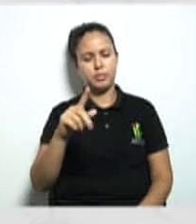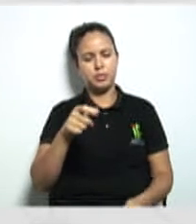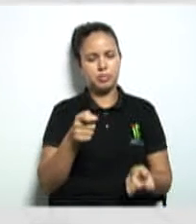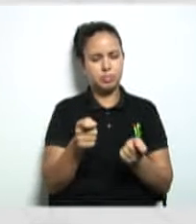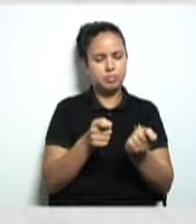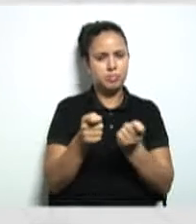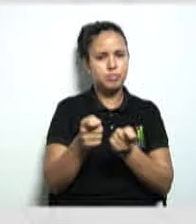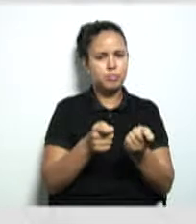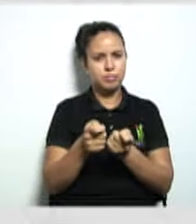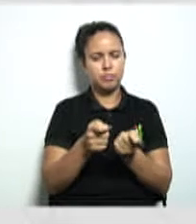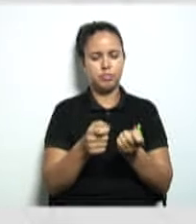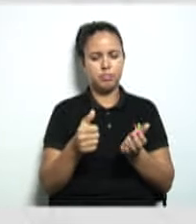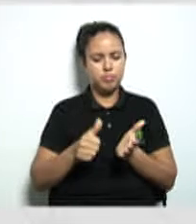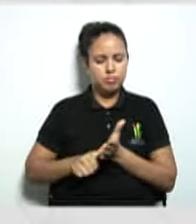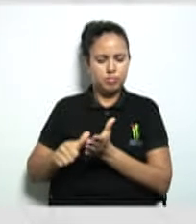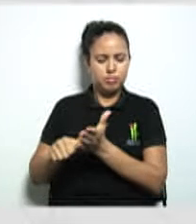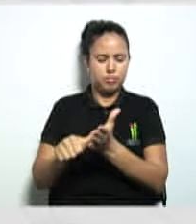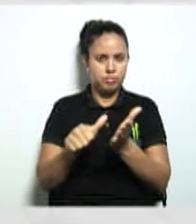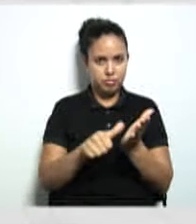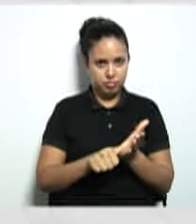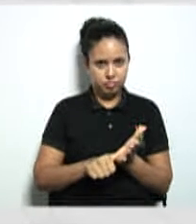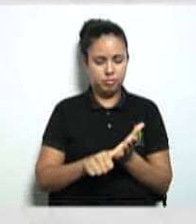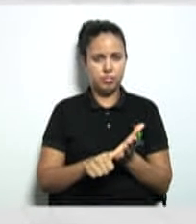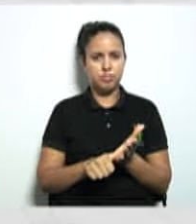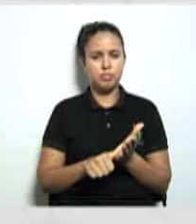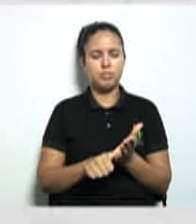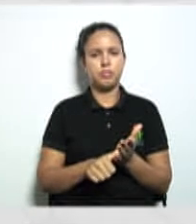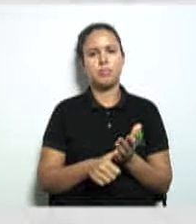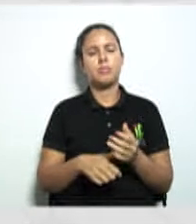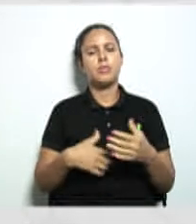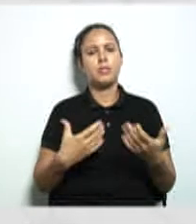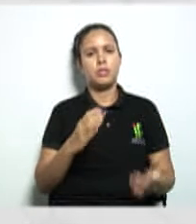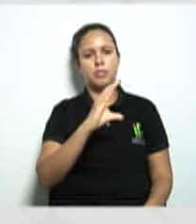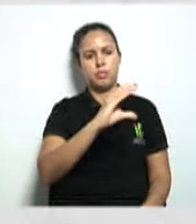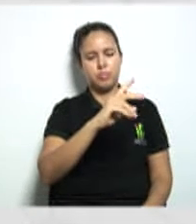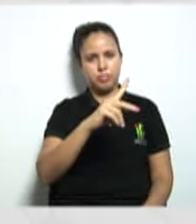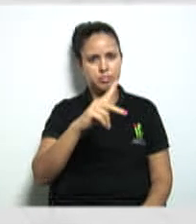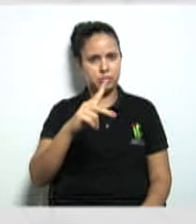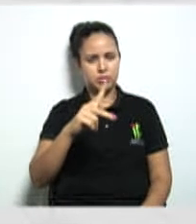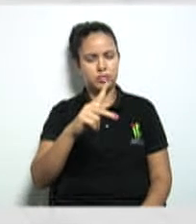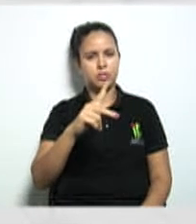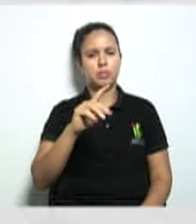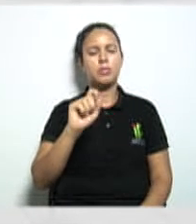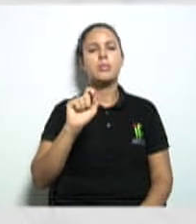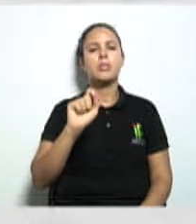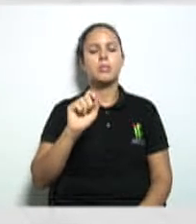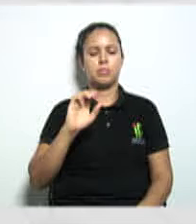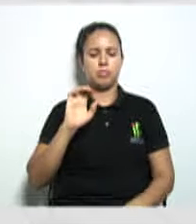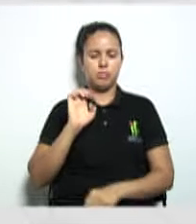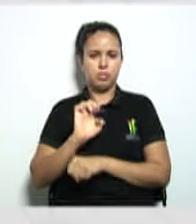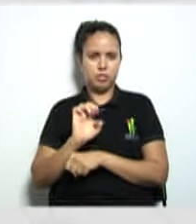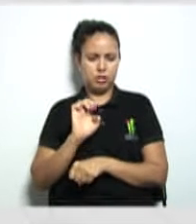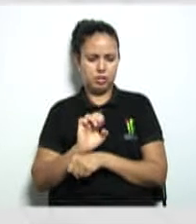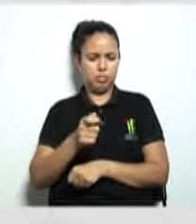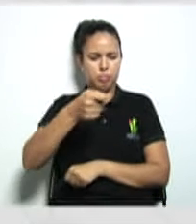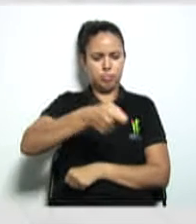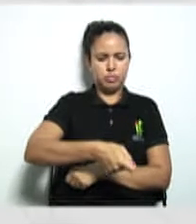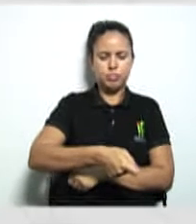membros. A cooperativa não é controlada pelo Estado, mas sim pelos